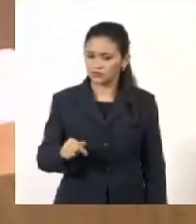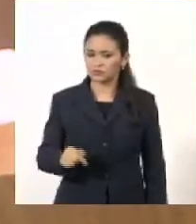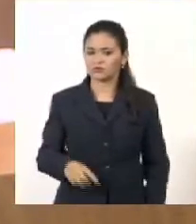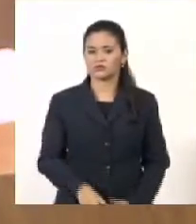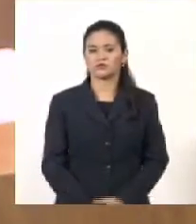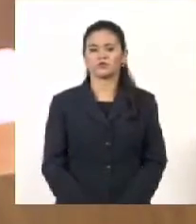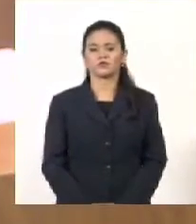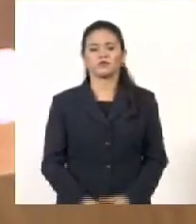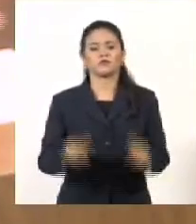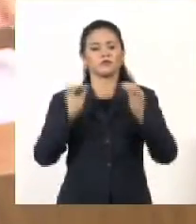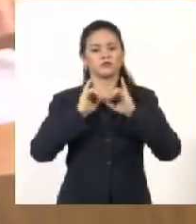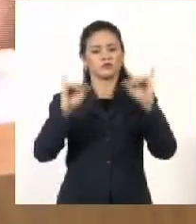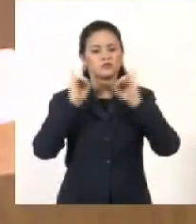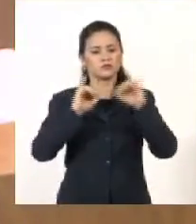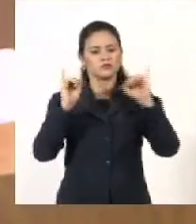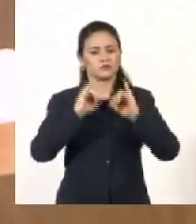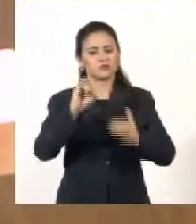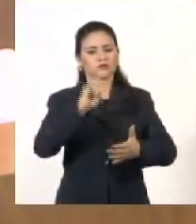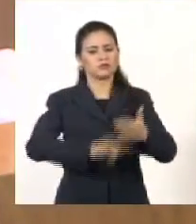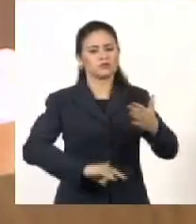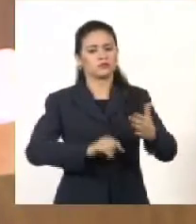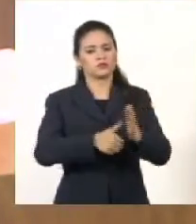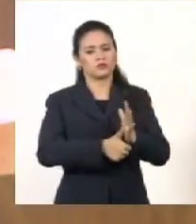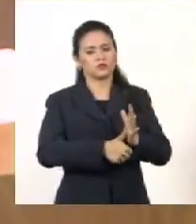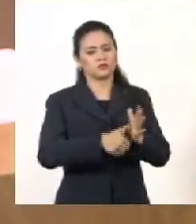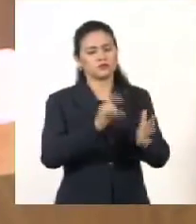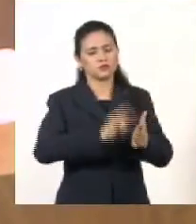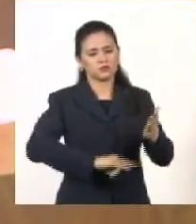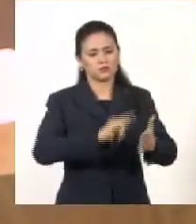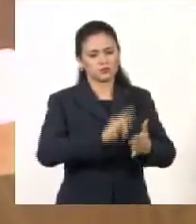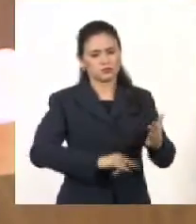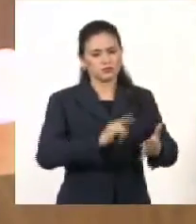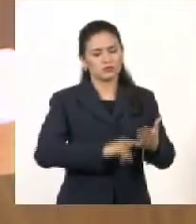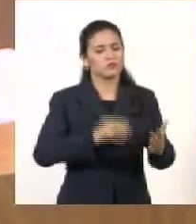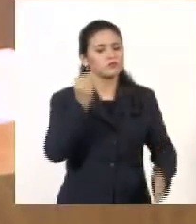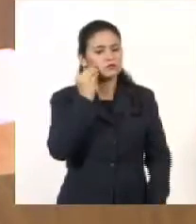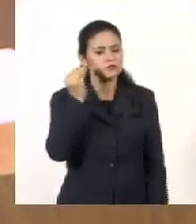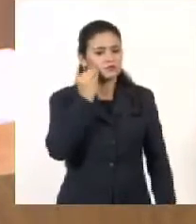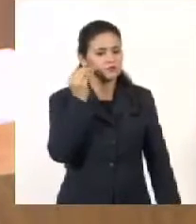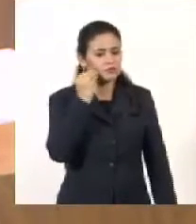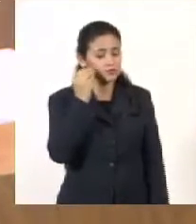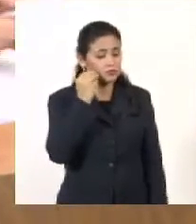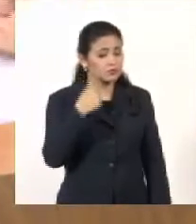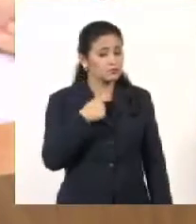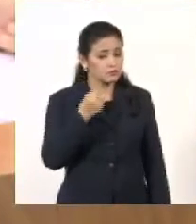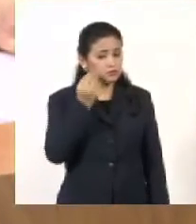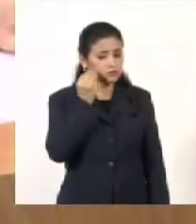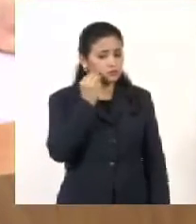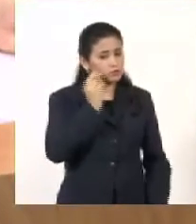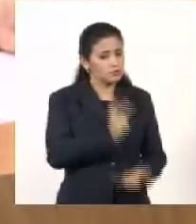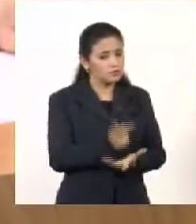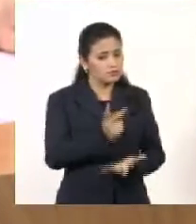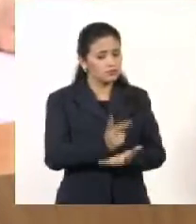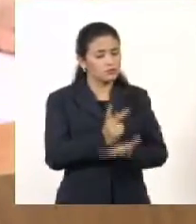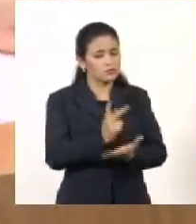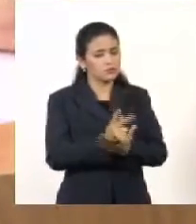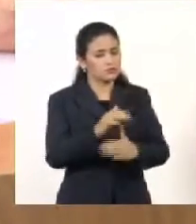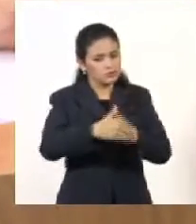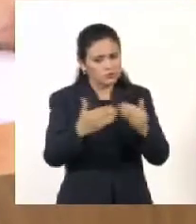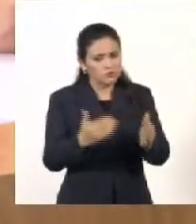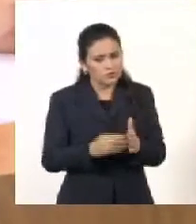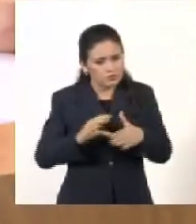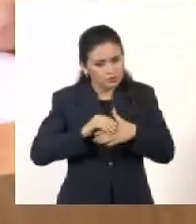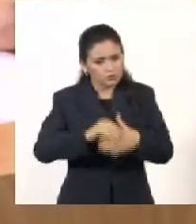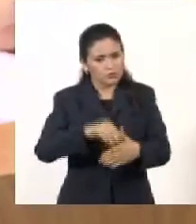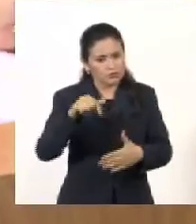para a imprensa documentos que comprovam, porque eu, nada que eu digo aqui é que eu não prove. Tudo que eu trago para essa tribuna é porque